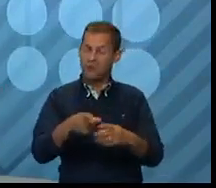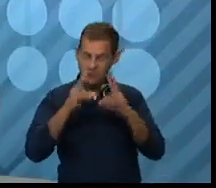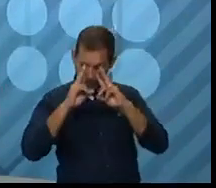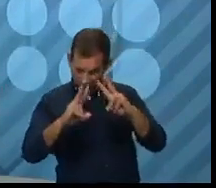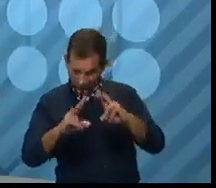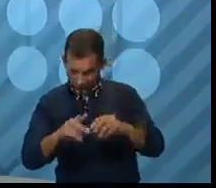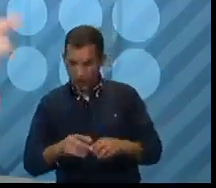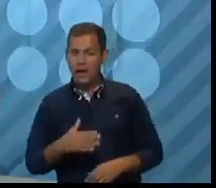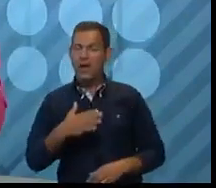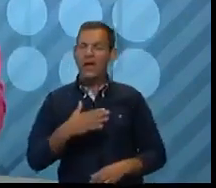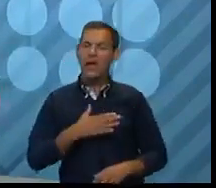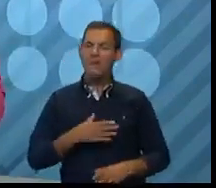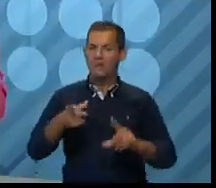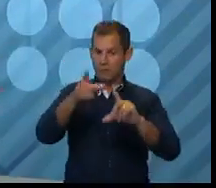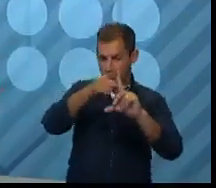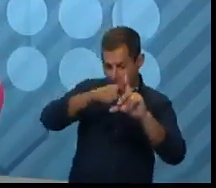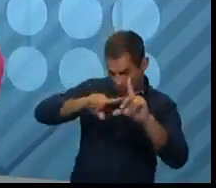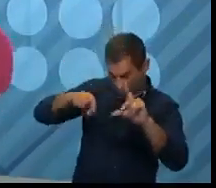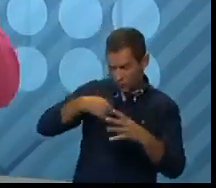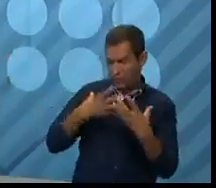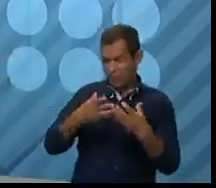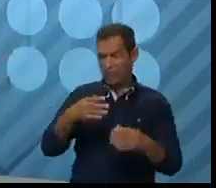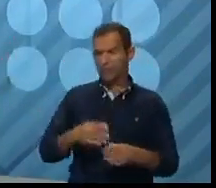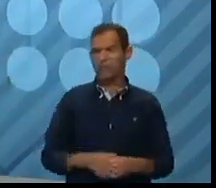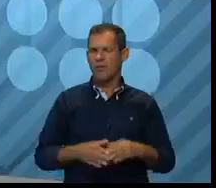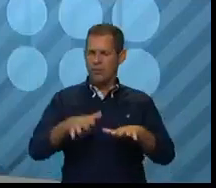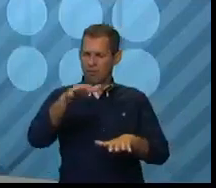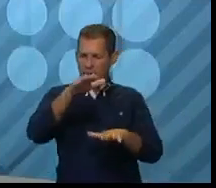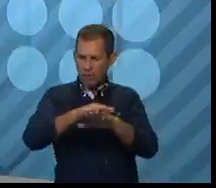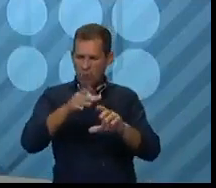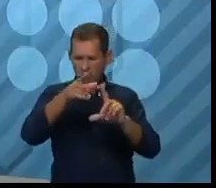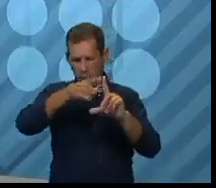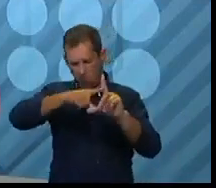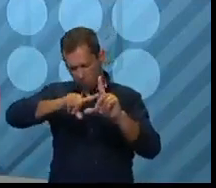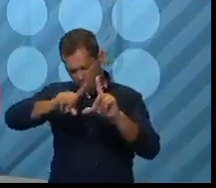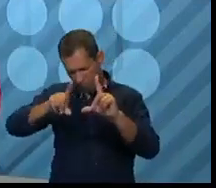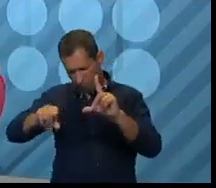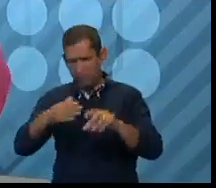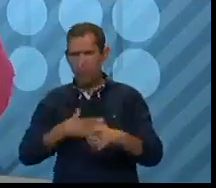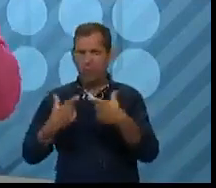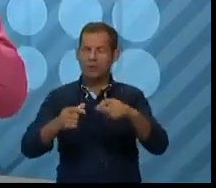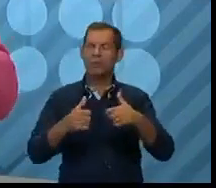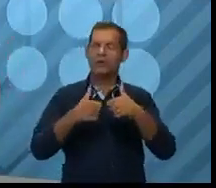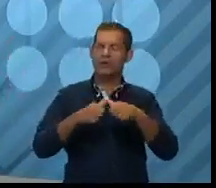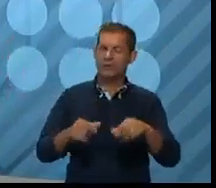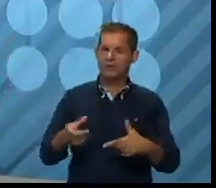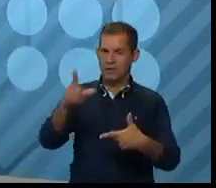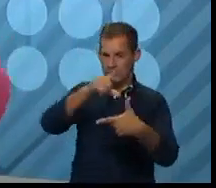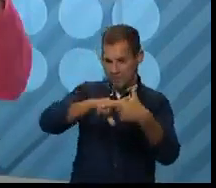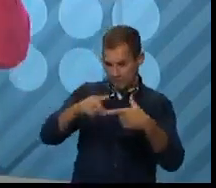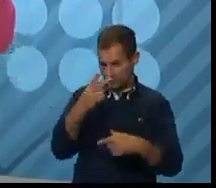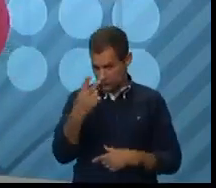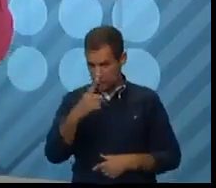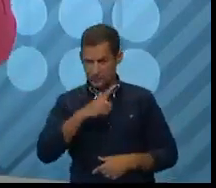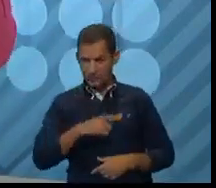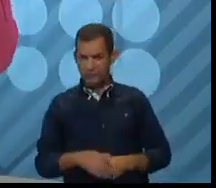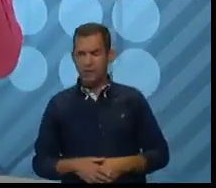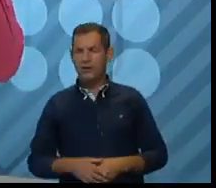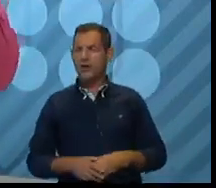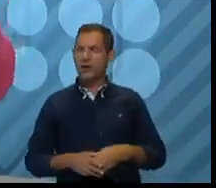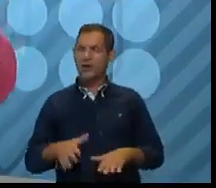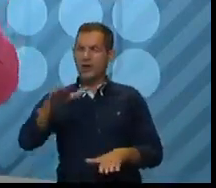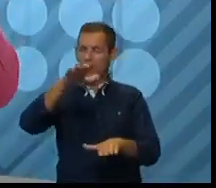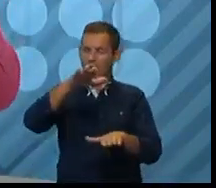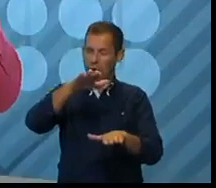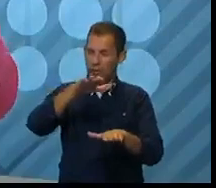verificar. A região que eu quero calcular, ela está abaixo da curva. A minha região, ela dividiu em duas. Eu tenho uma parte acima